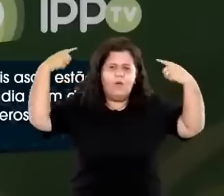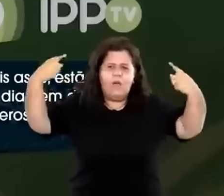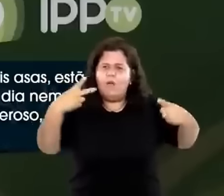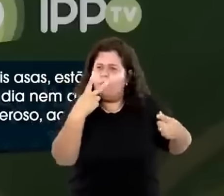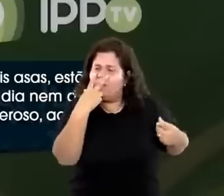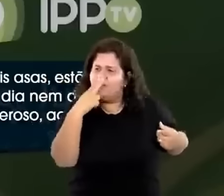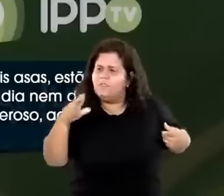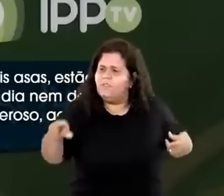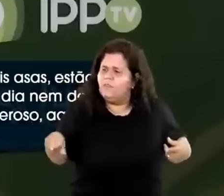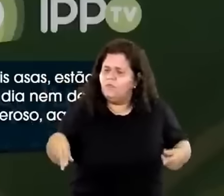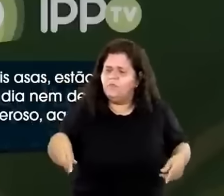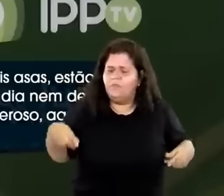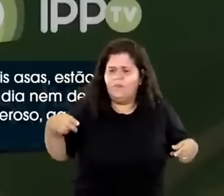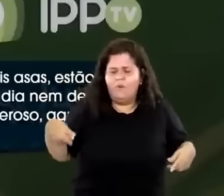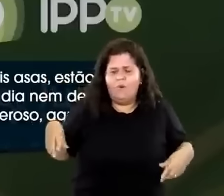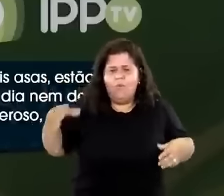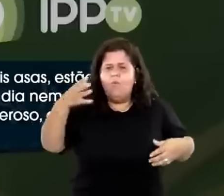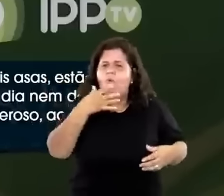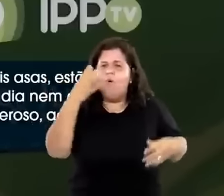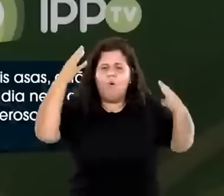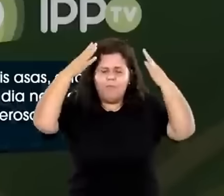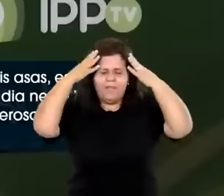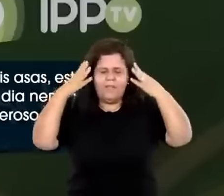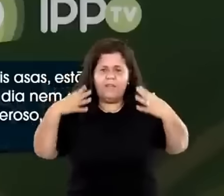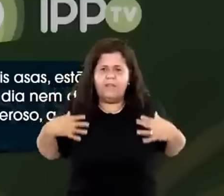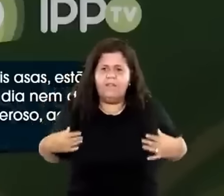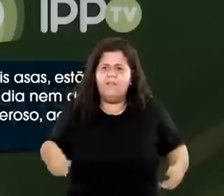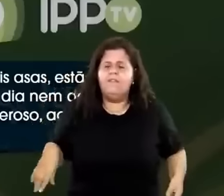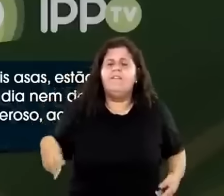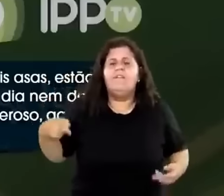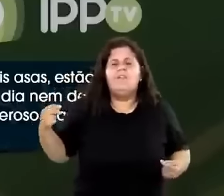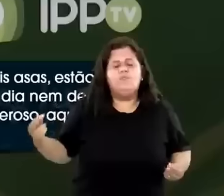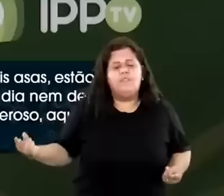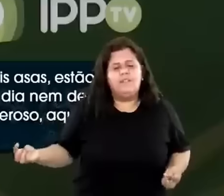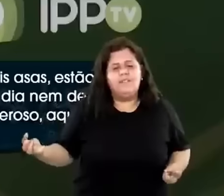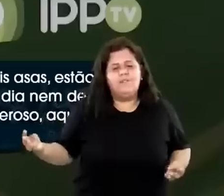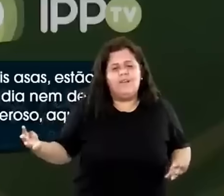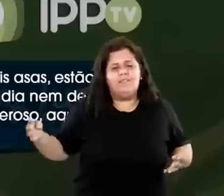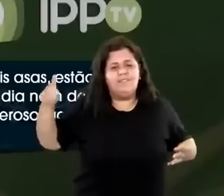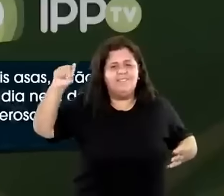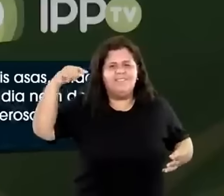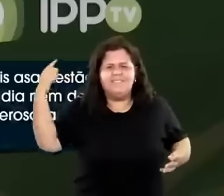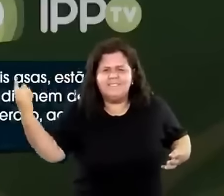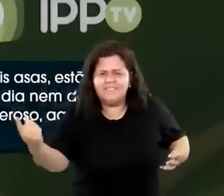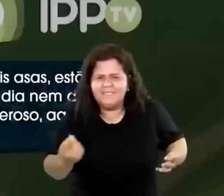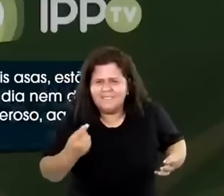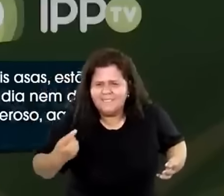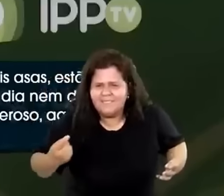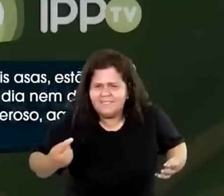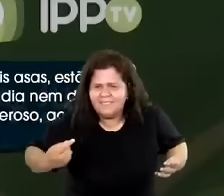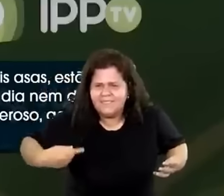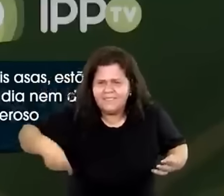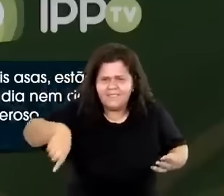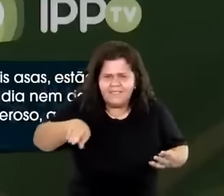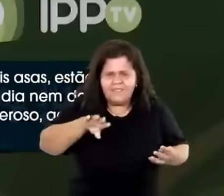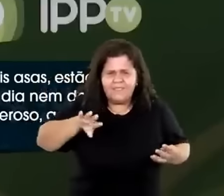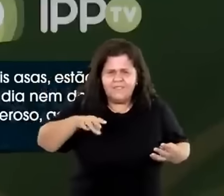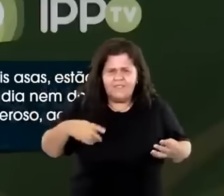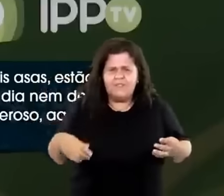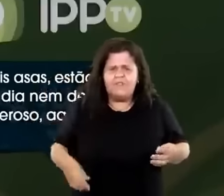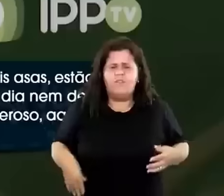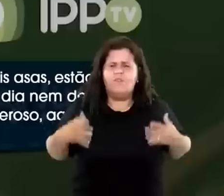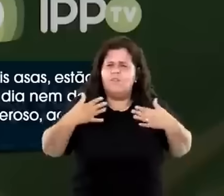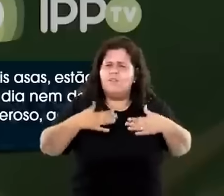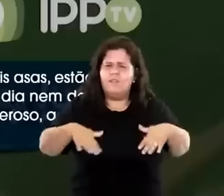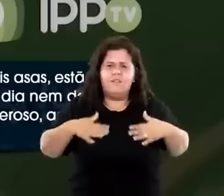quatro seres viventes tendo cada um deles respectivamente seis asas estão cheios de olhos ao redor E por dentro não tem